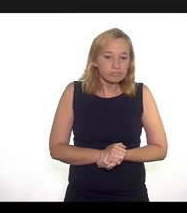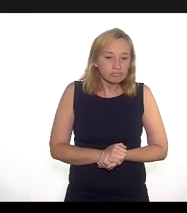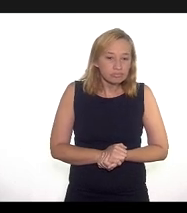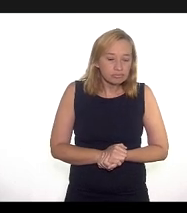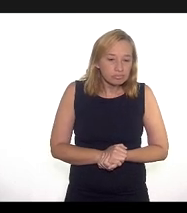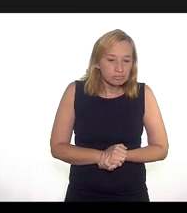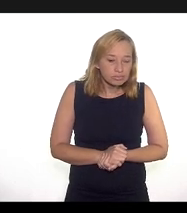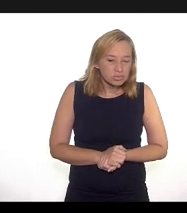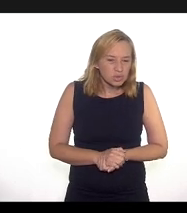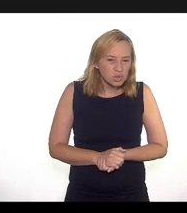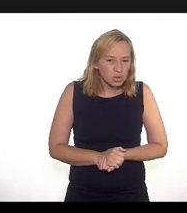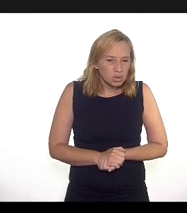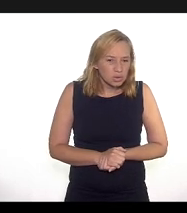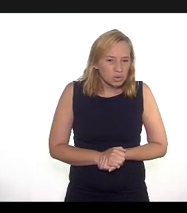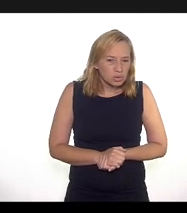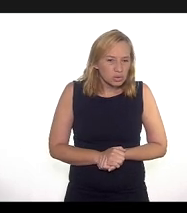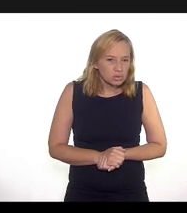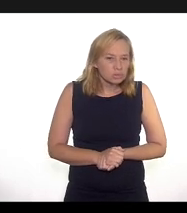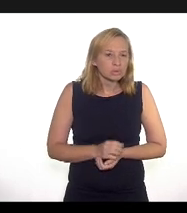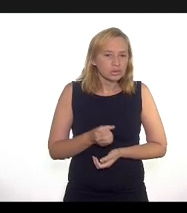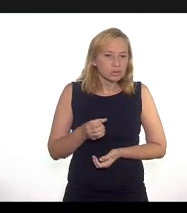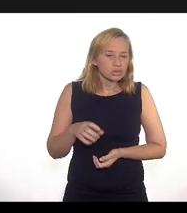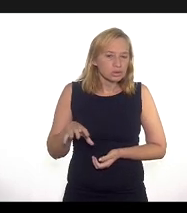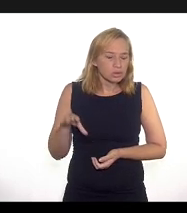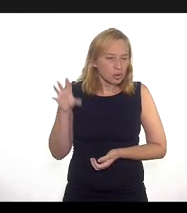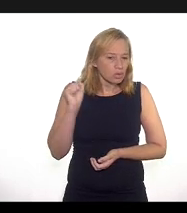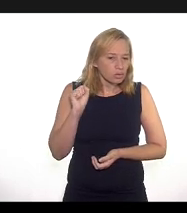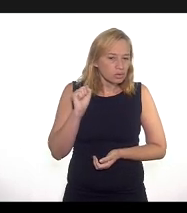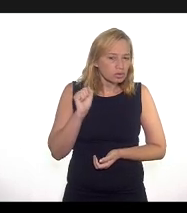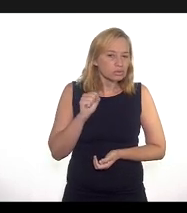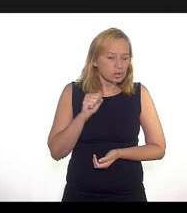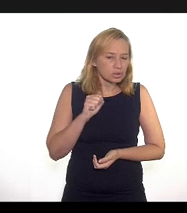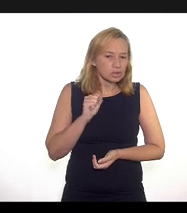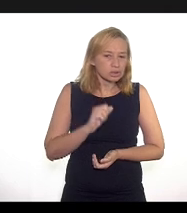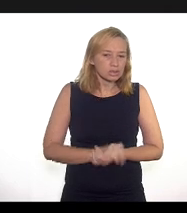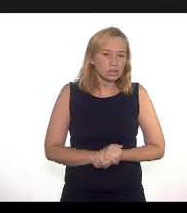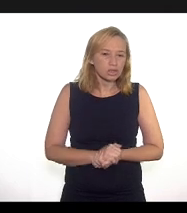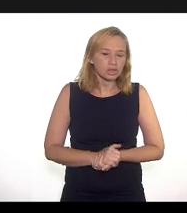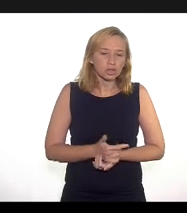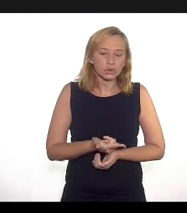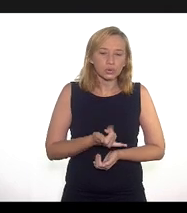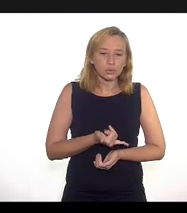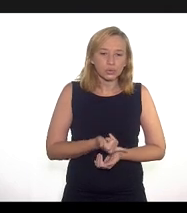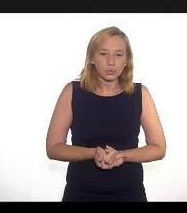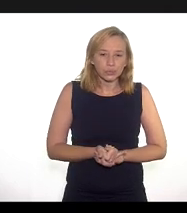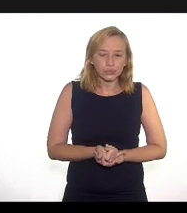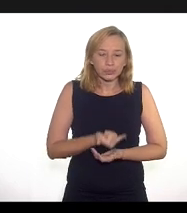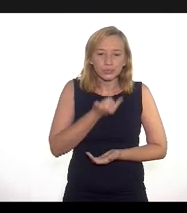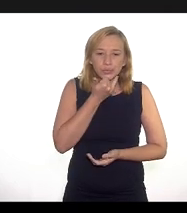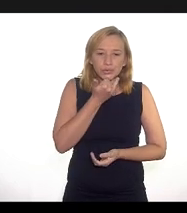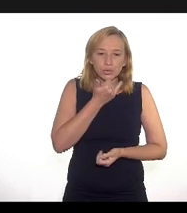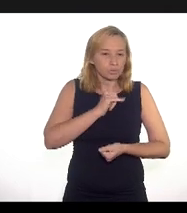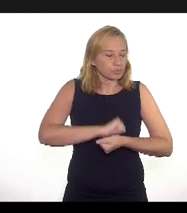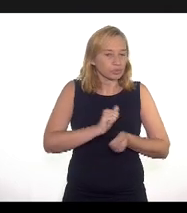sem som? Sem vídeo. Não. Você está sem vídeo. Eu não consegui habilitar o vídeo. Gente, desculpa, mas eu não consegui habilitar o